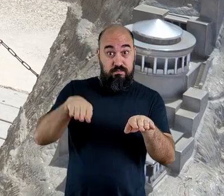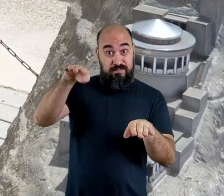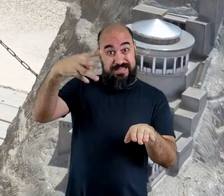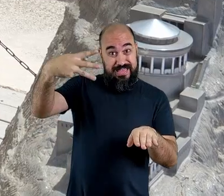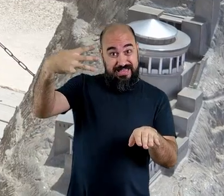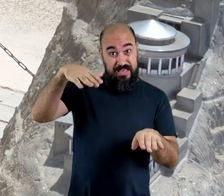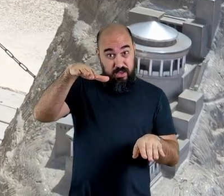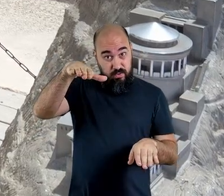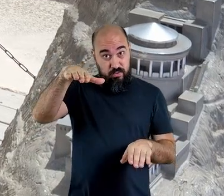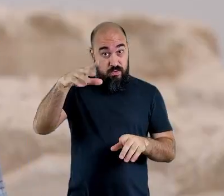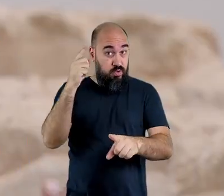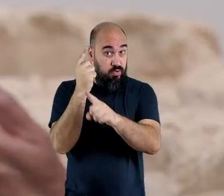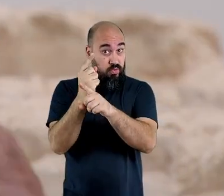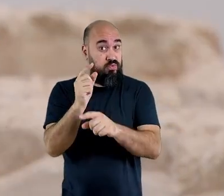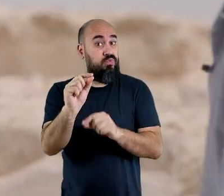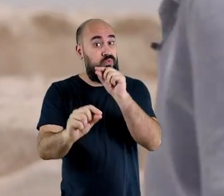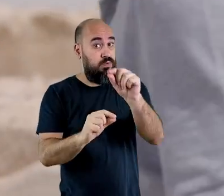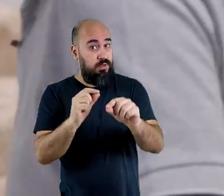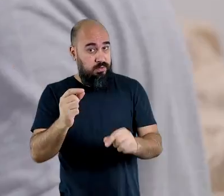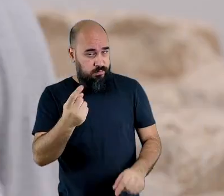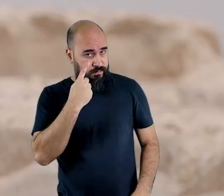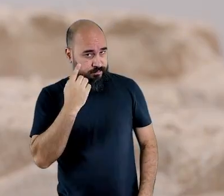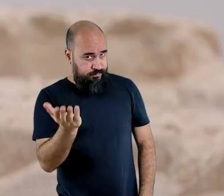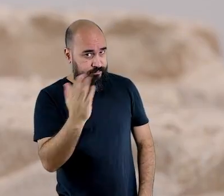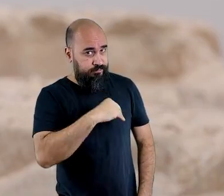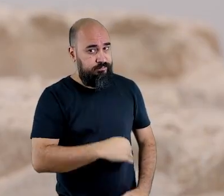mesmo, se você puder me seguir.